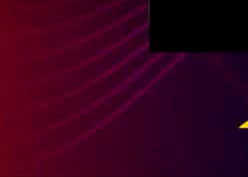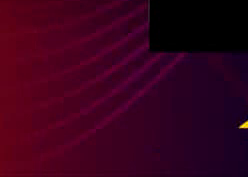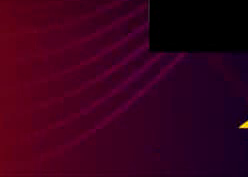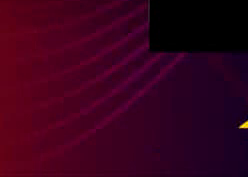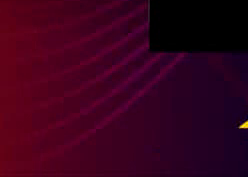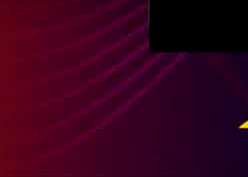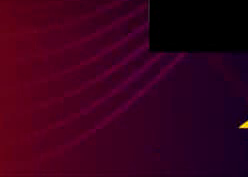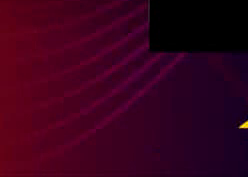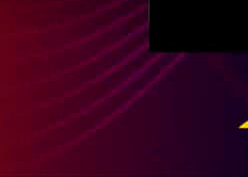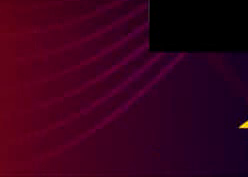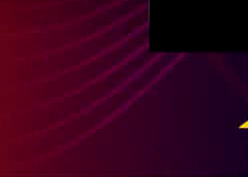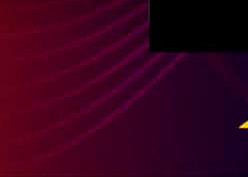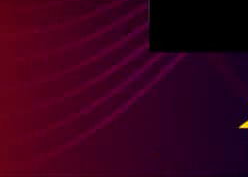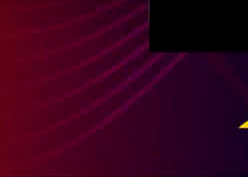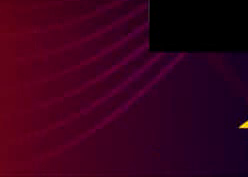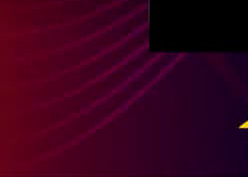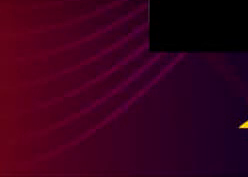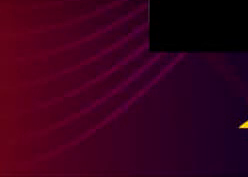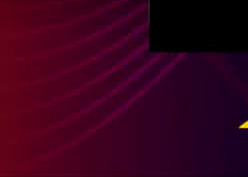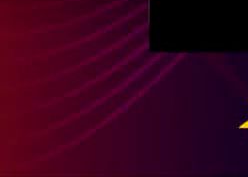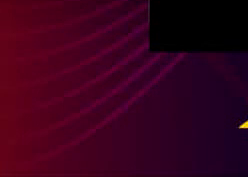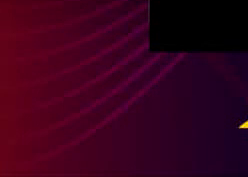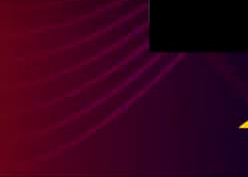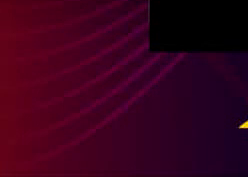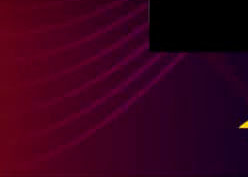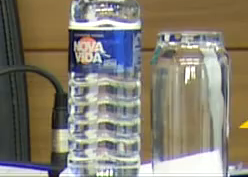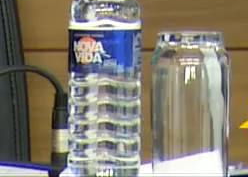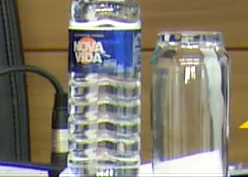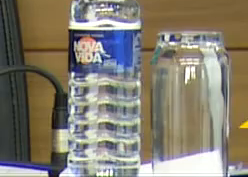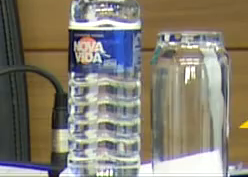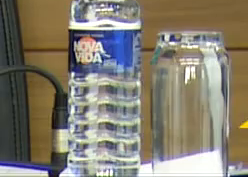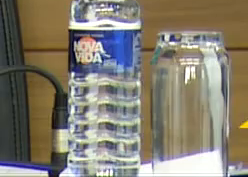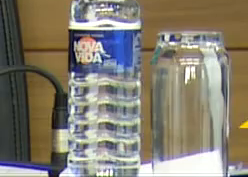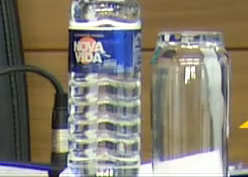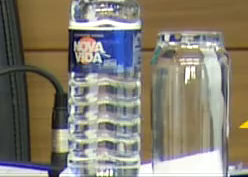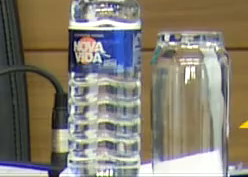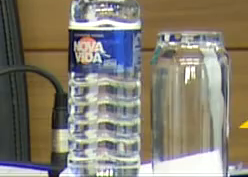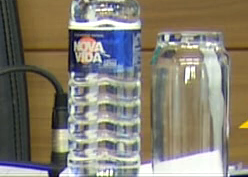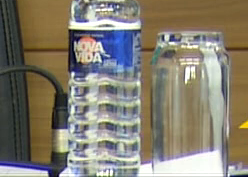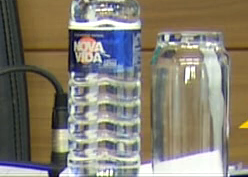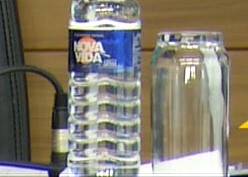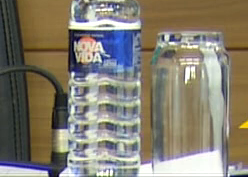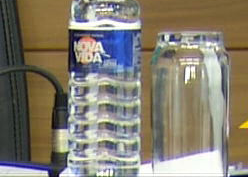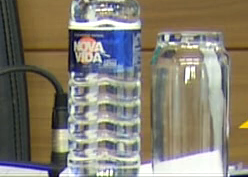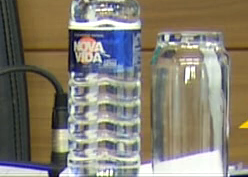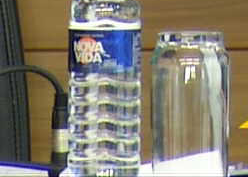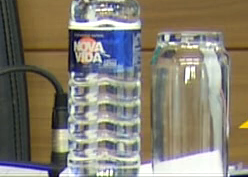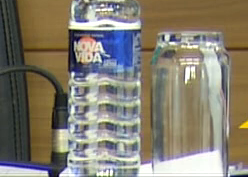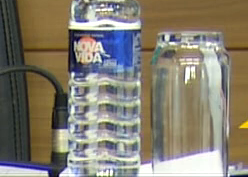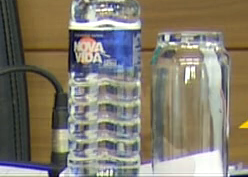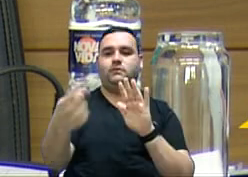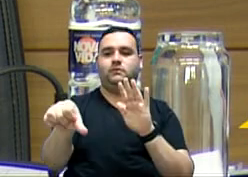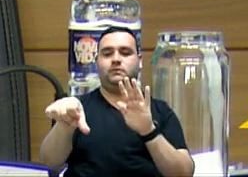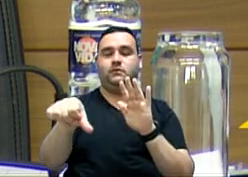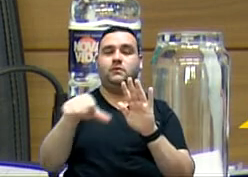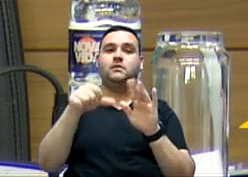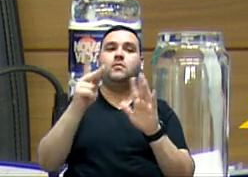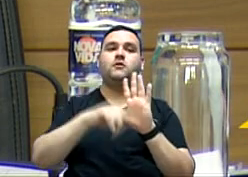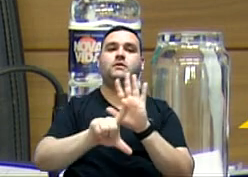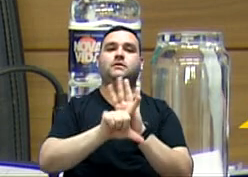Fica rejeitado. Projeto, veto total, projeto 27-2019, ao projeto de lei